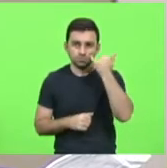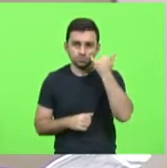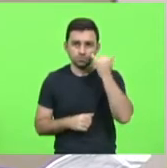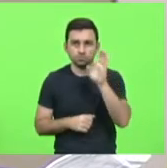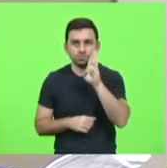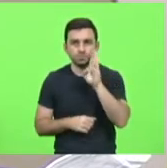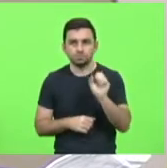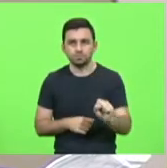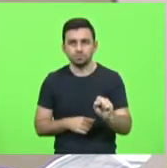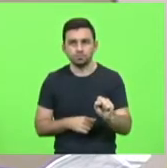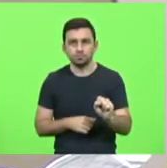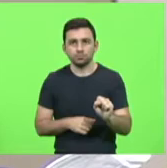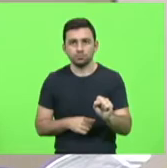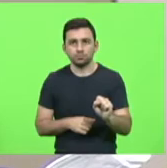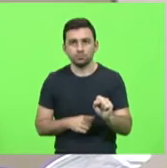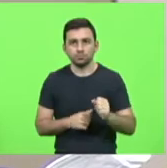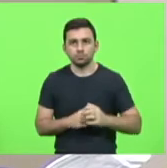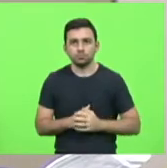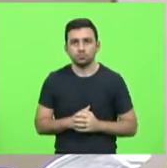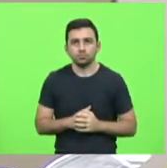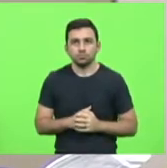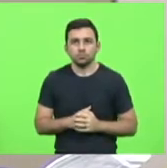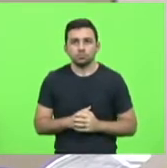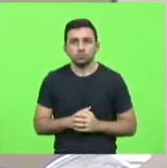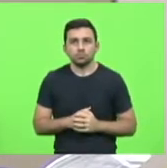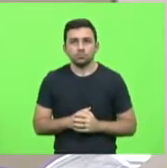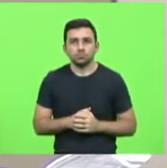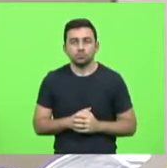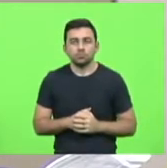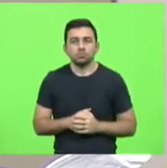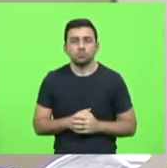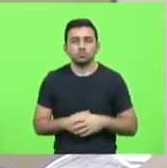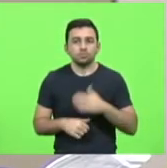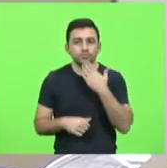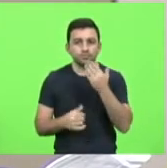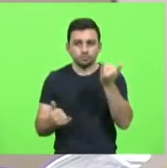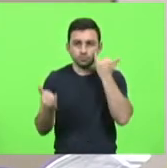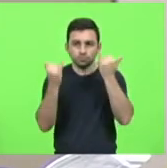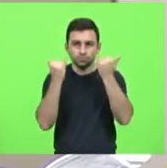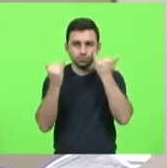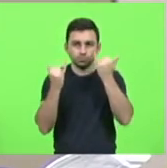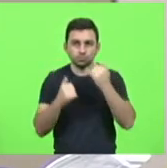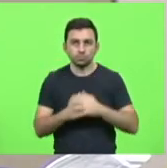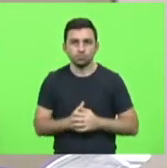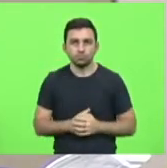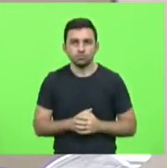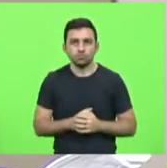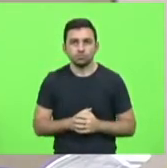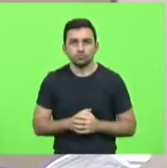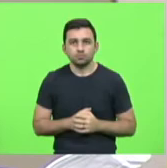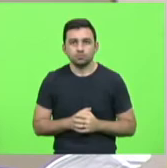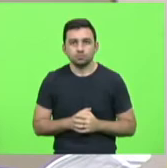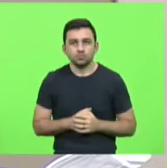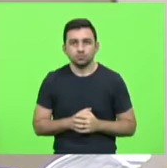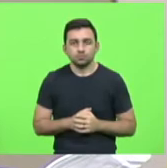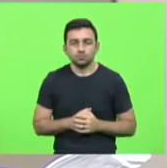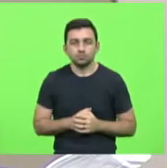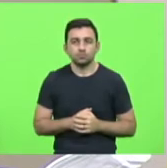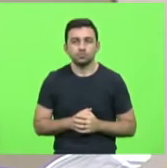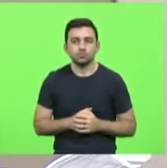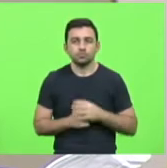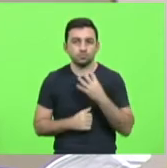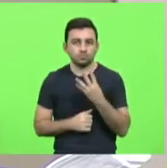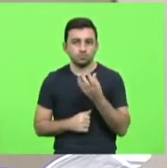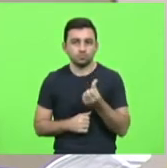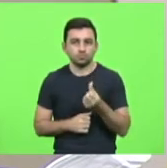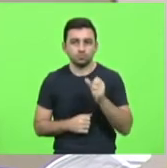Bruno Souza. Pedido de informação. Pedido de informação